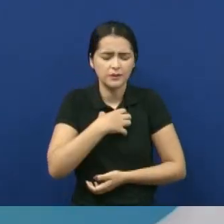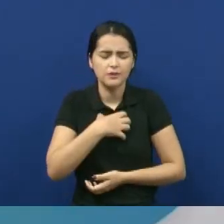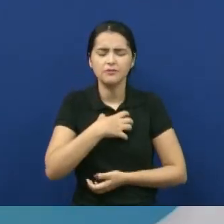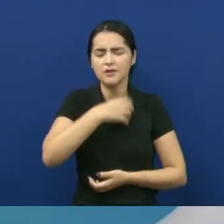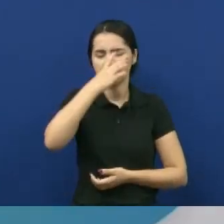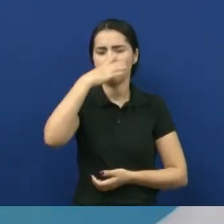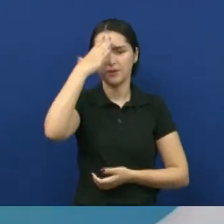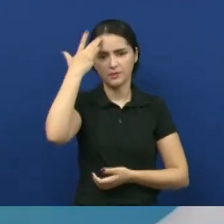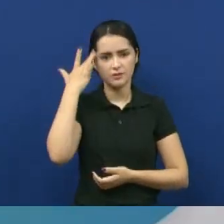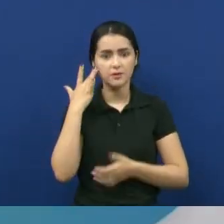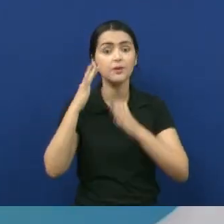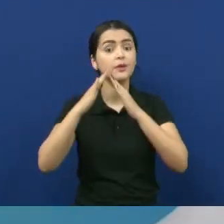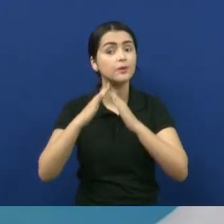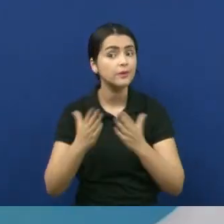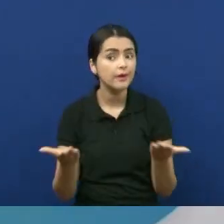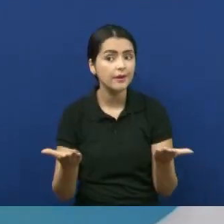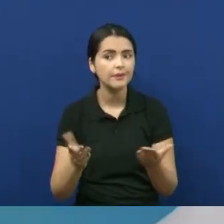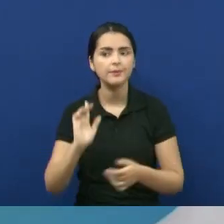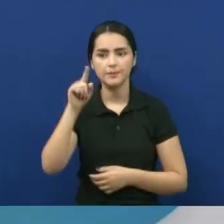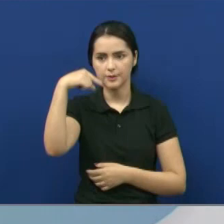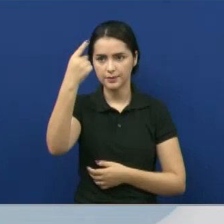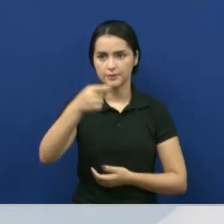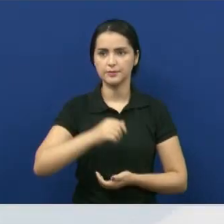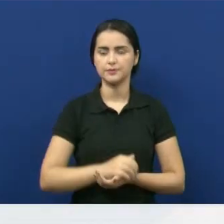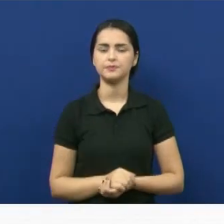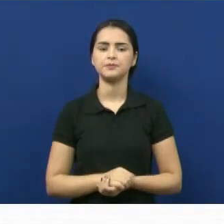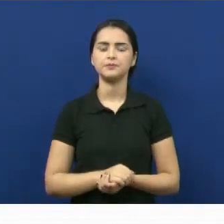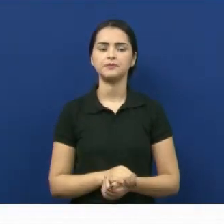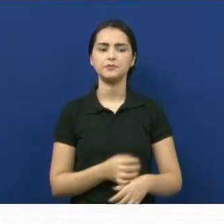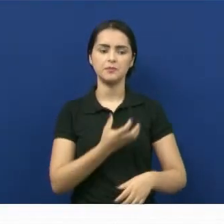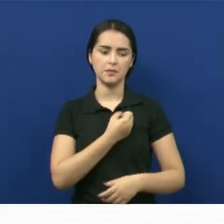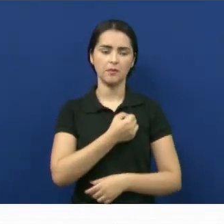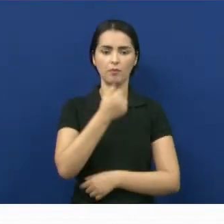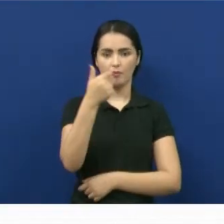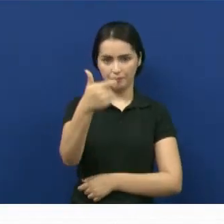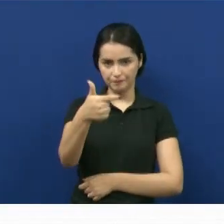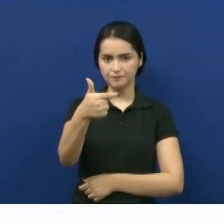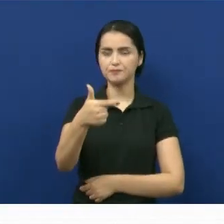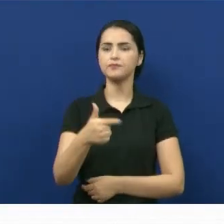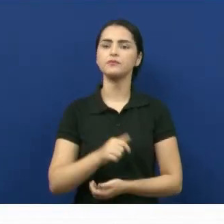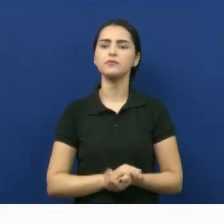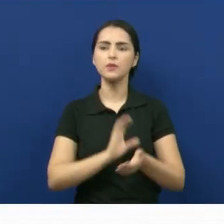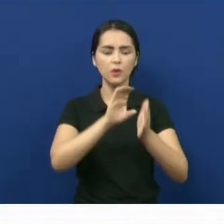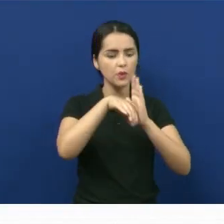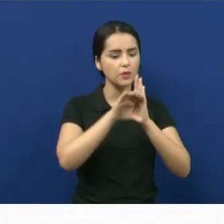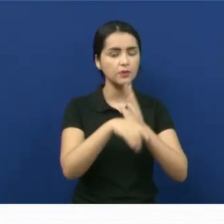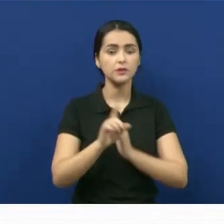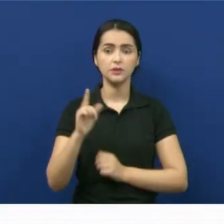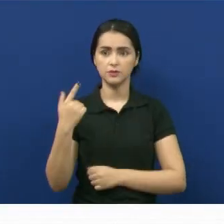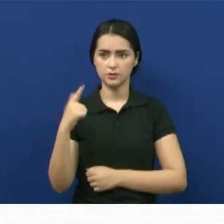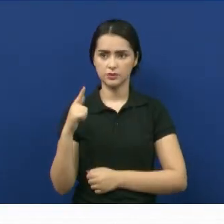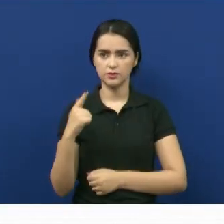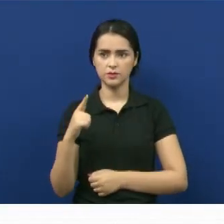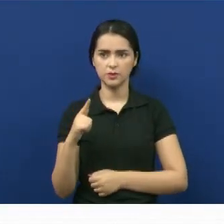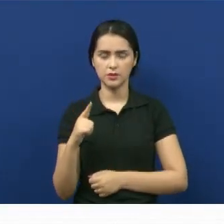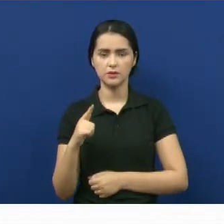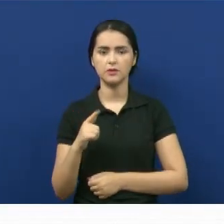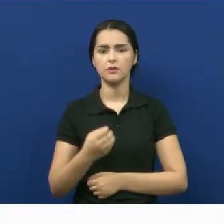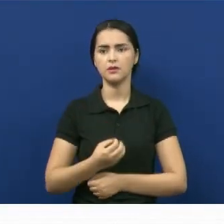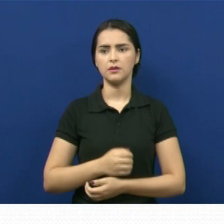por aquele lugar? Vamos ao próximo. O conceito geográfico associado ao plano cotidiano do